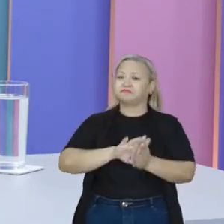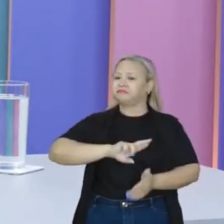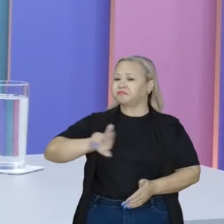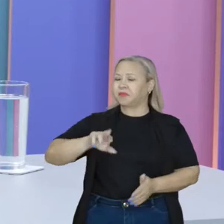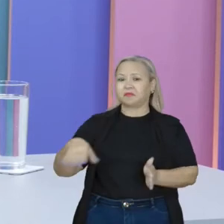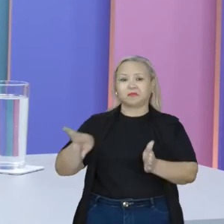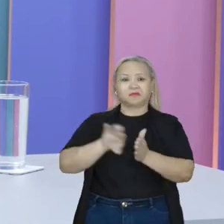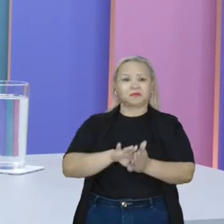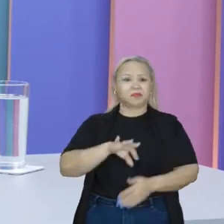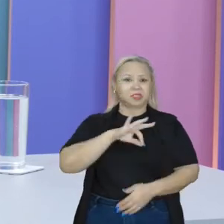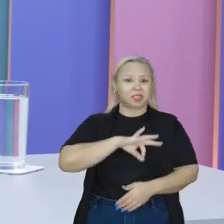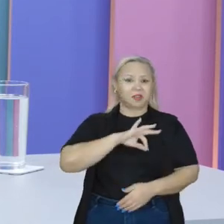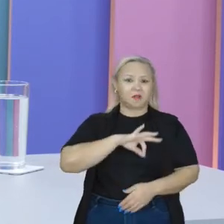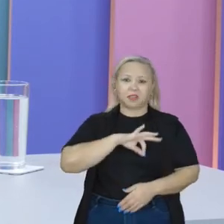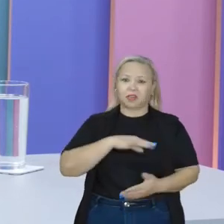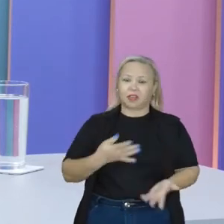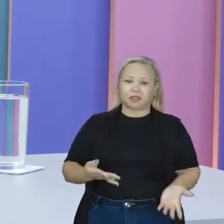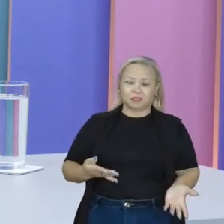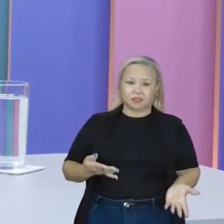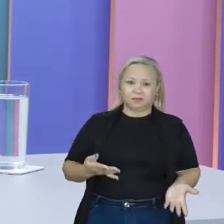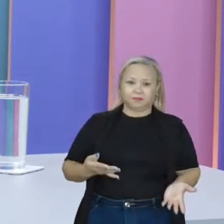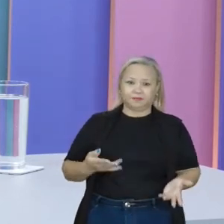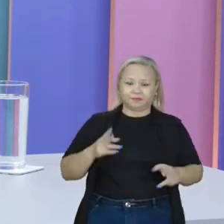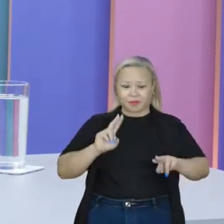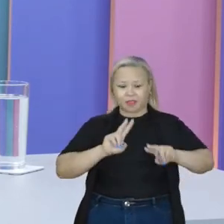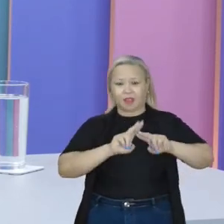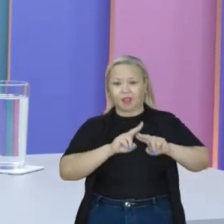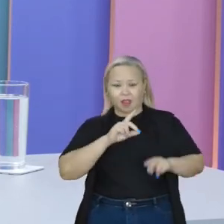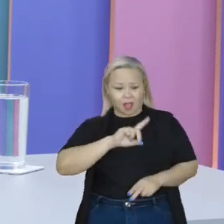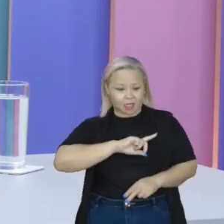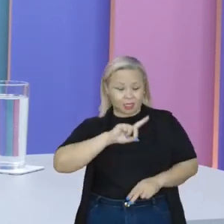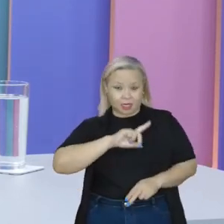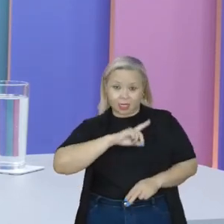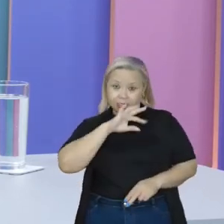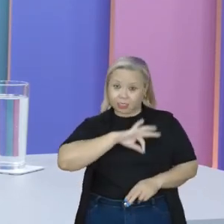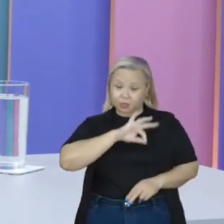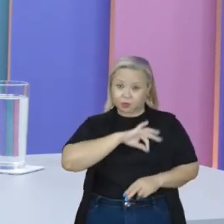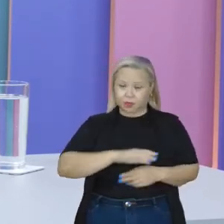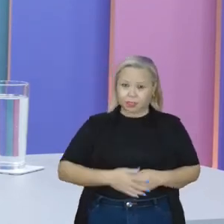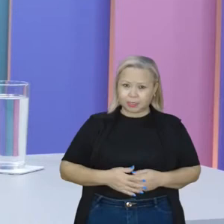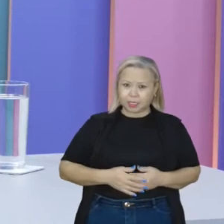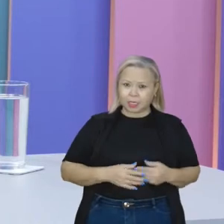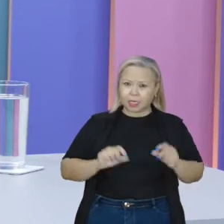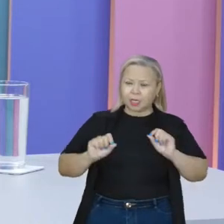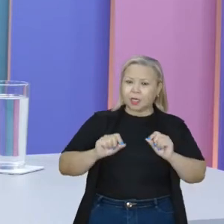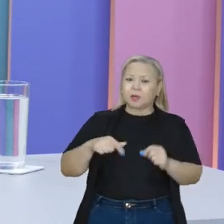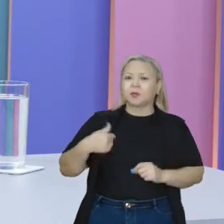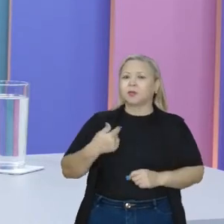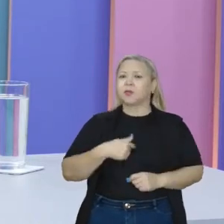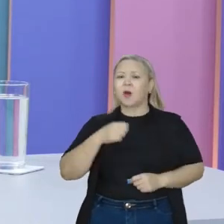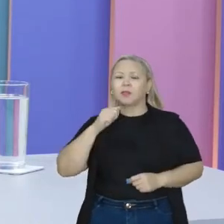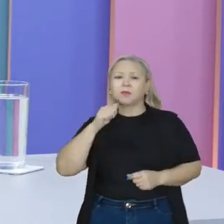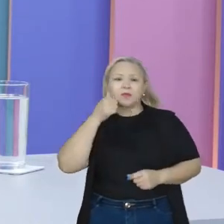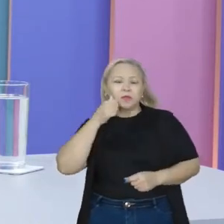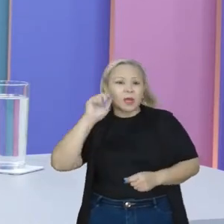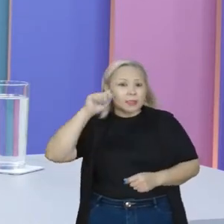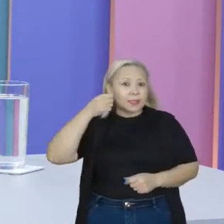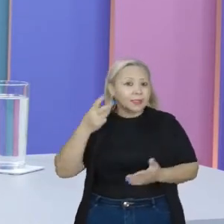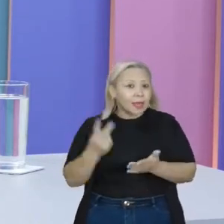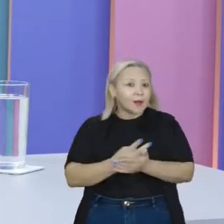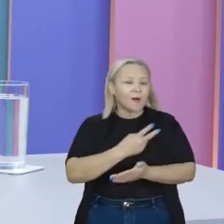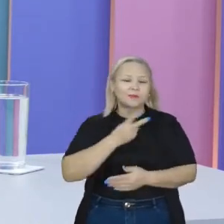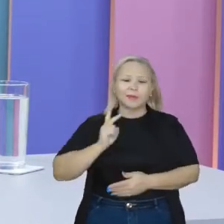para registrar a ocorrência, né? Por desinformação, mas às vezes, e com nós mulheres negras acontece com